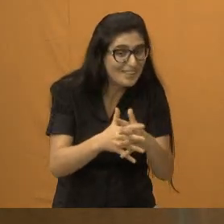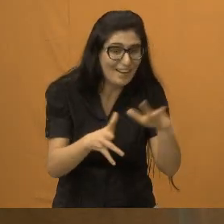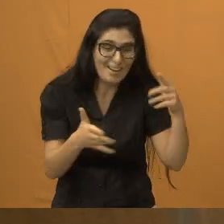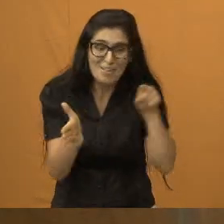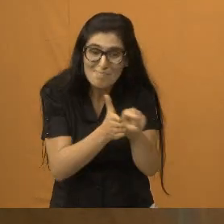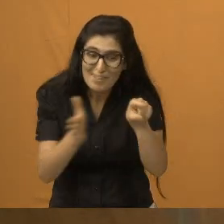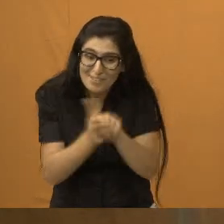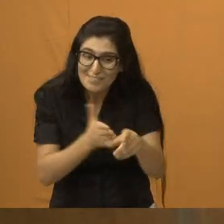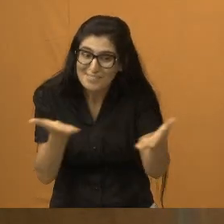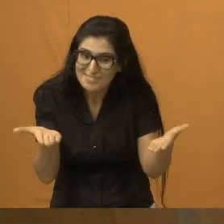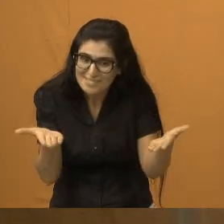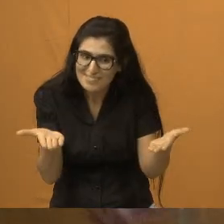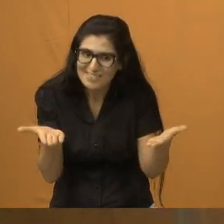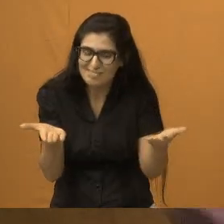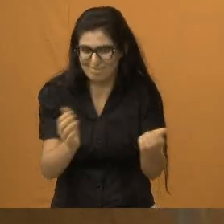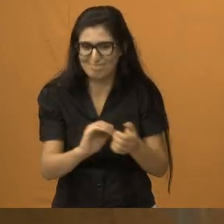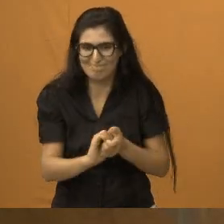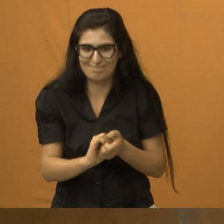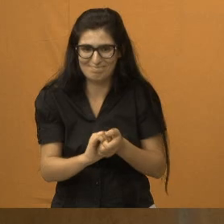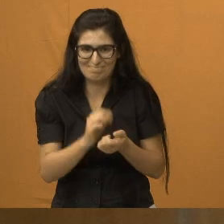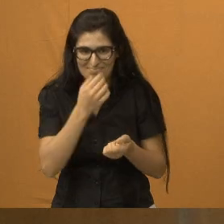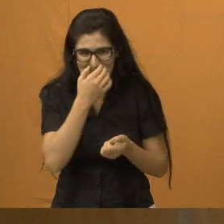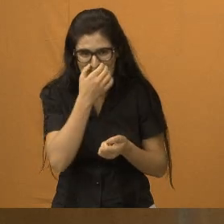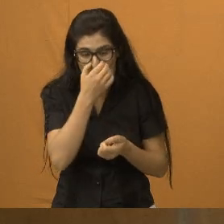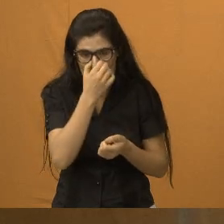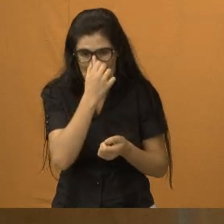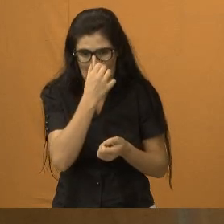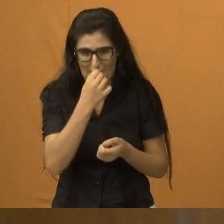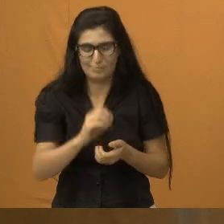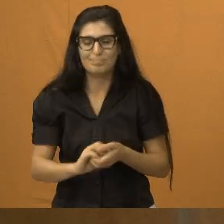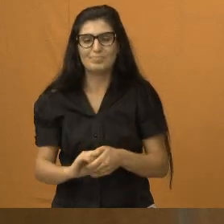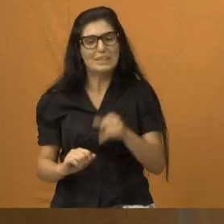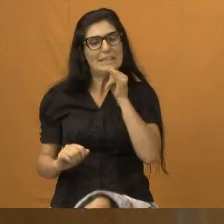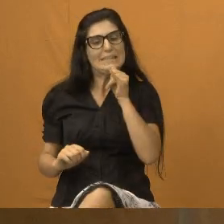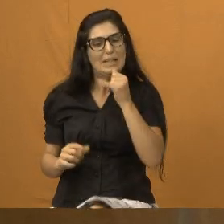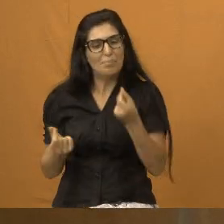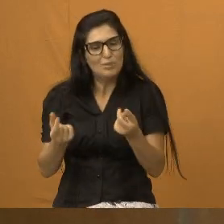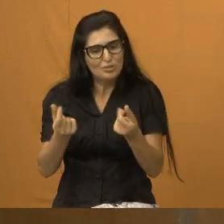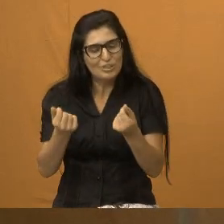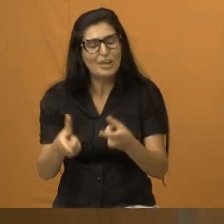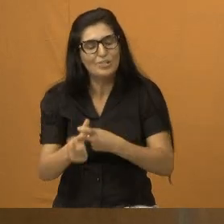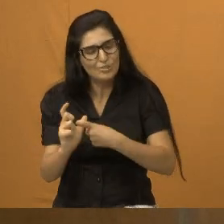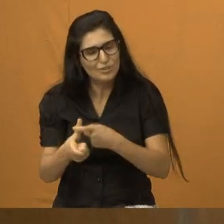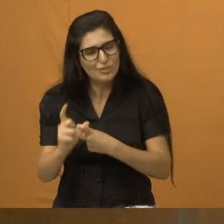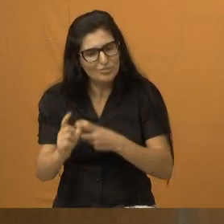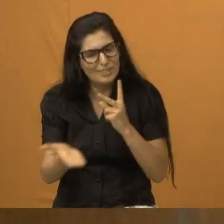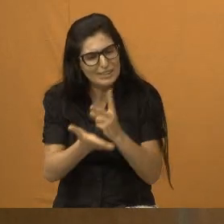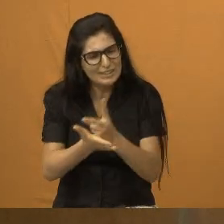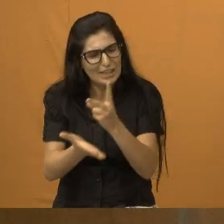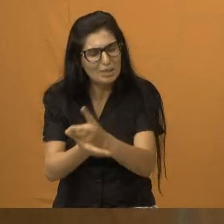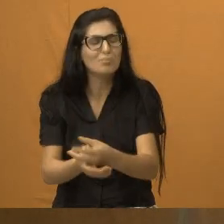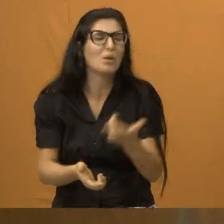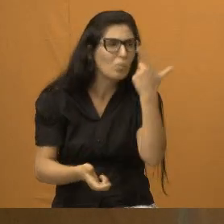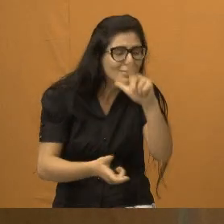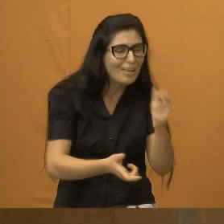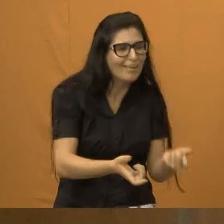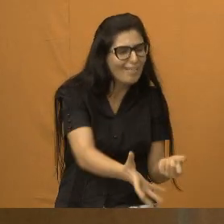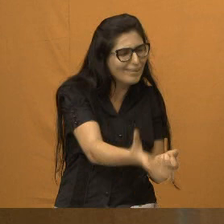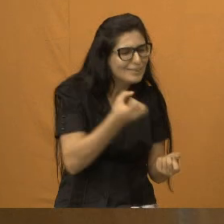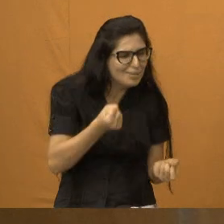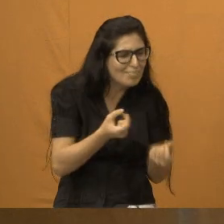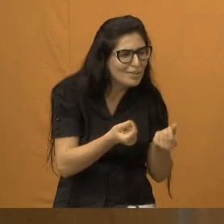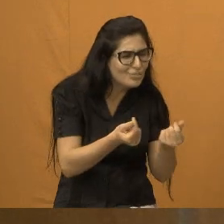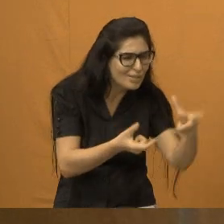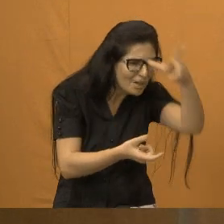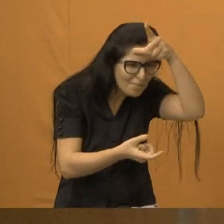recolocando... Quando você considera... Se você tem um dinheiro que estava na dívida ativa, você consegue receber esse dinheiro e não acaba